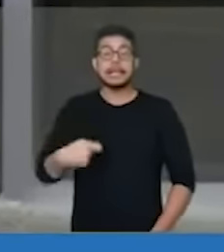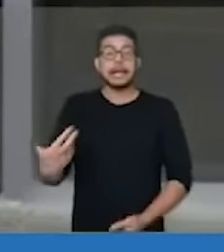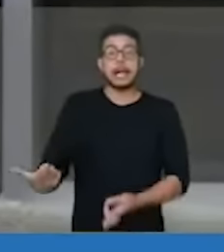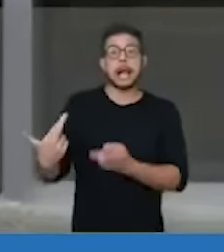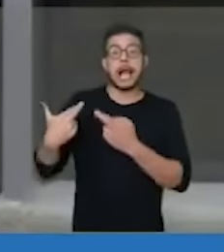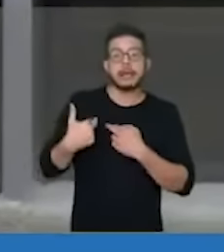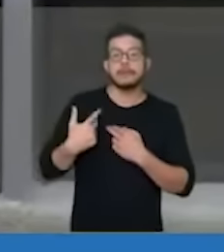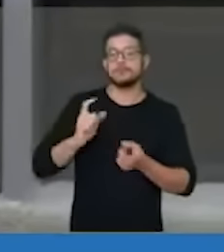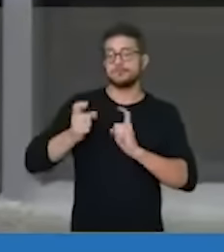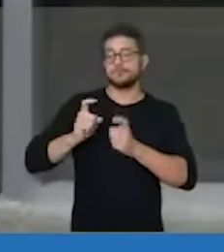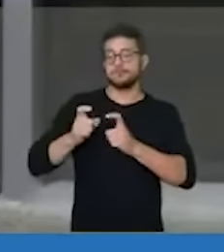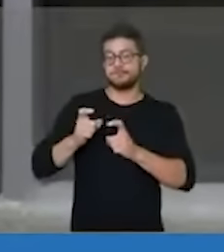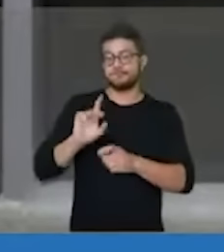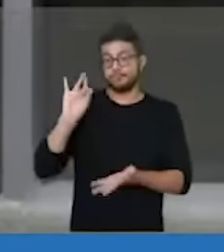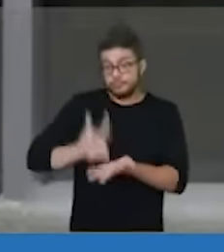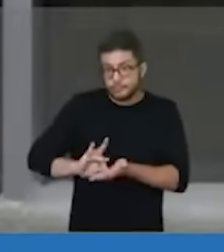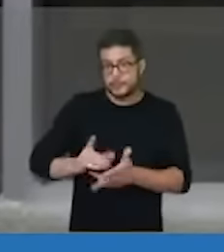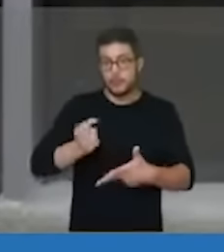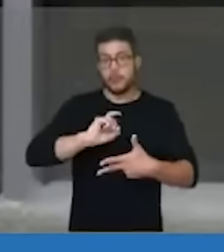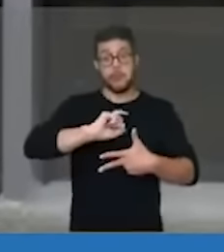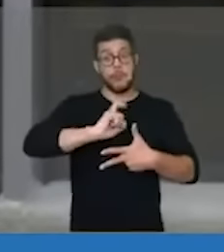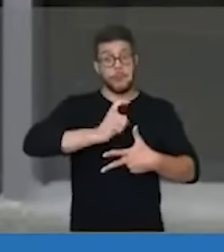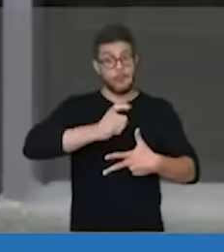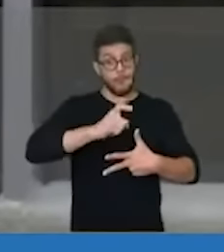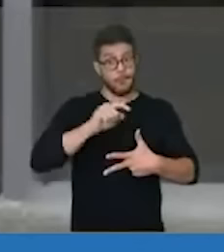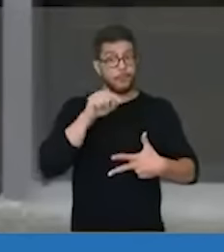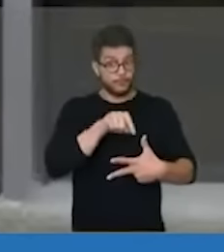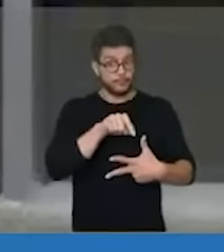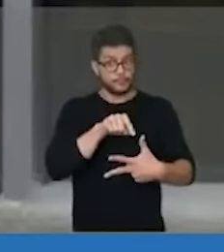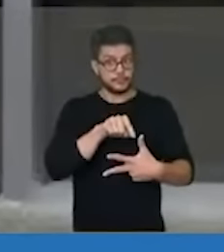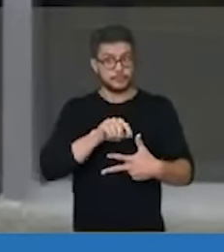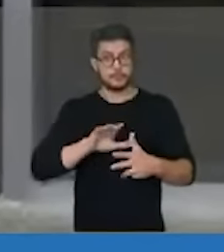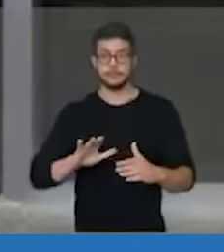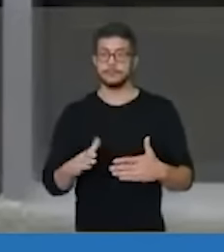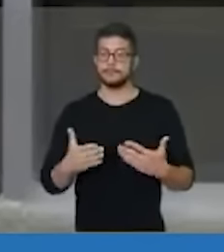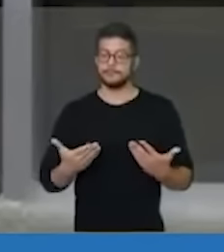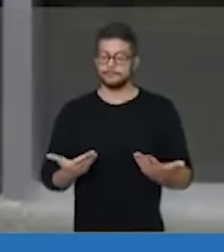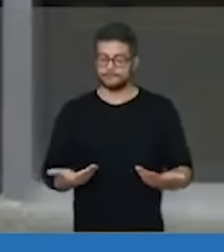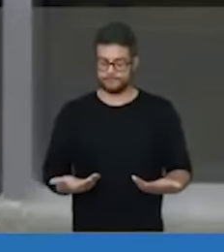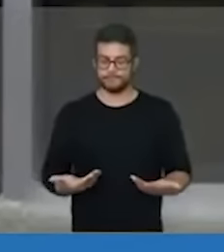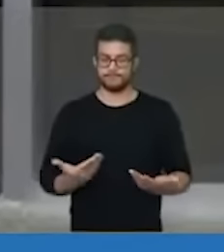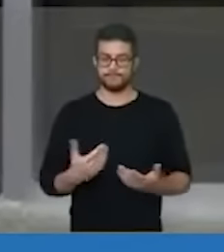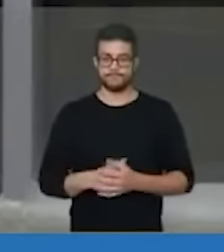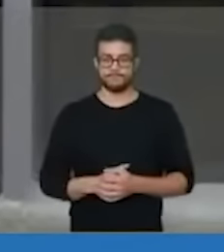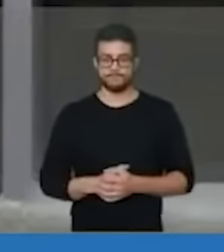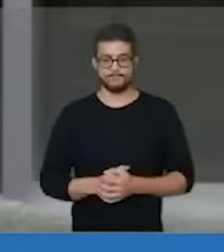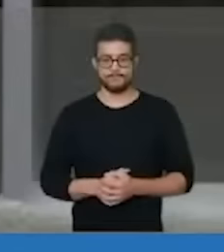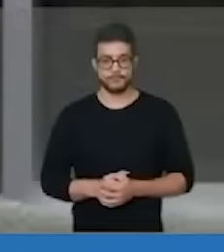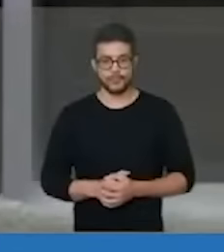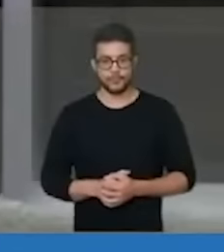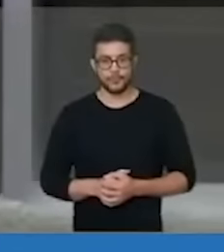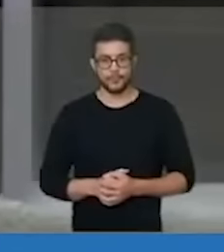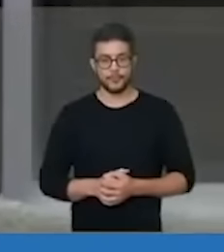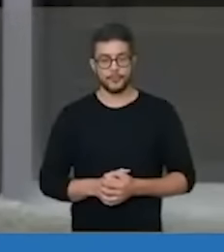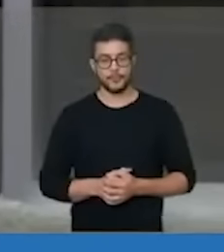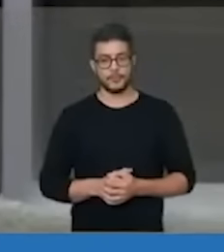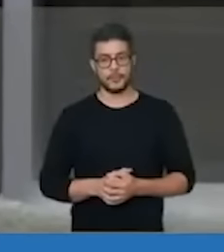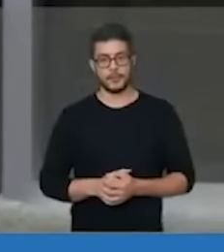indicação sempre existiu e é positiva nesse país imenso, diverso e plural que é o